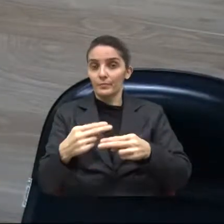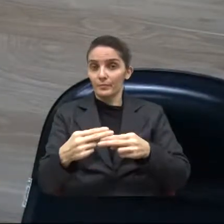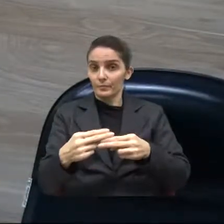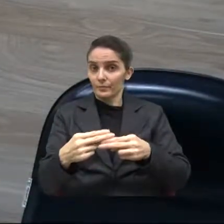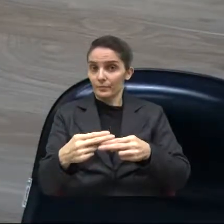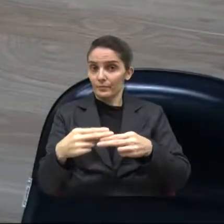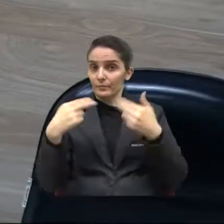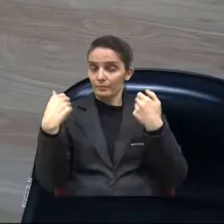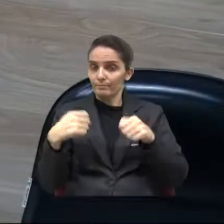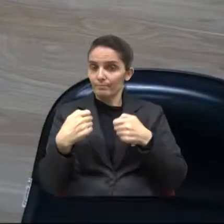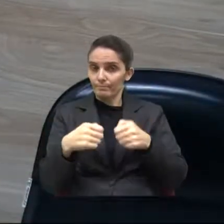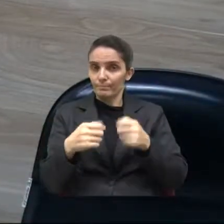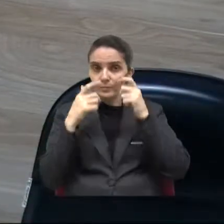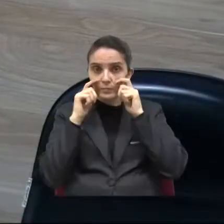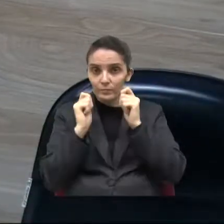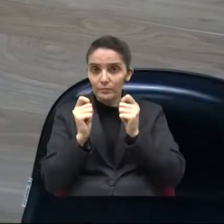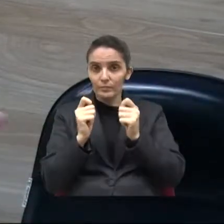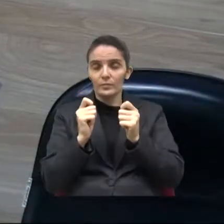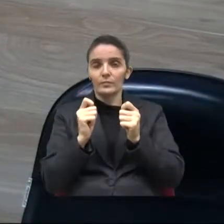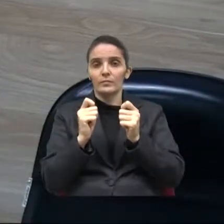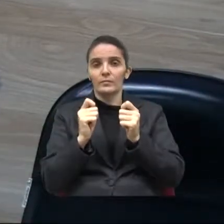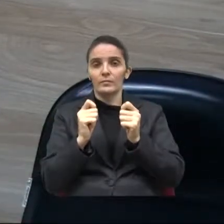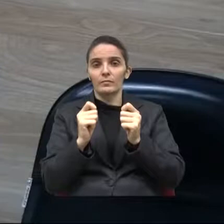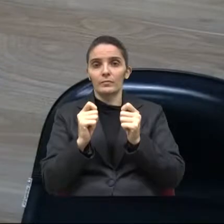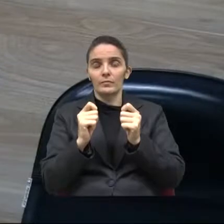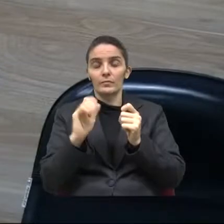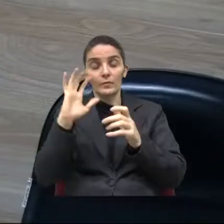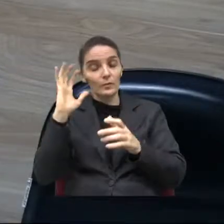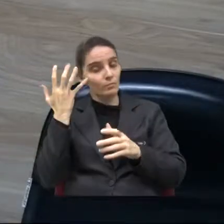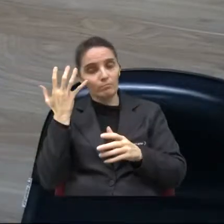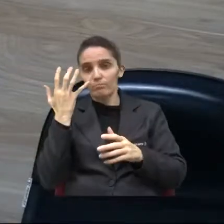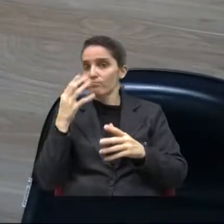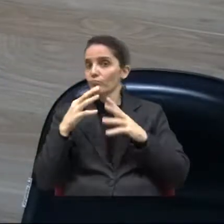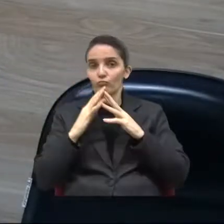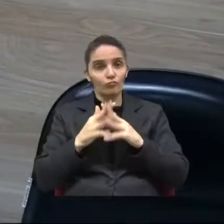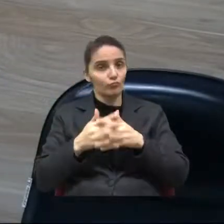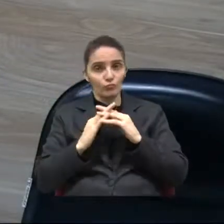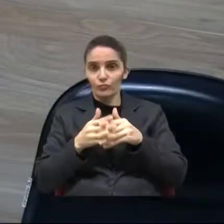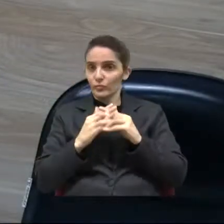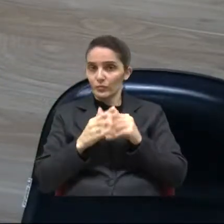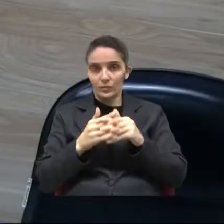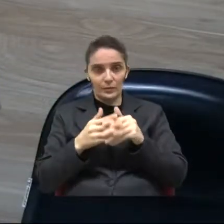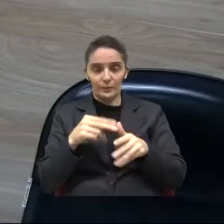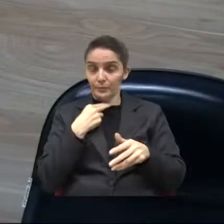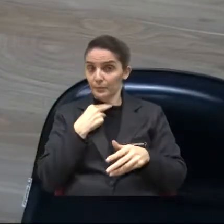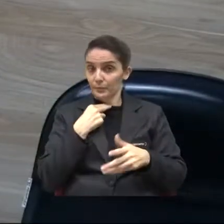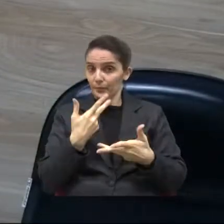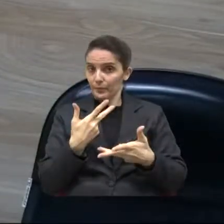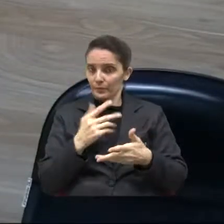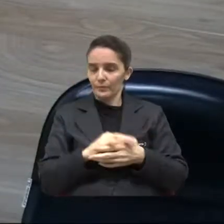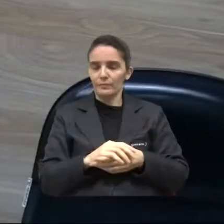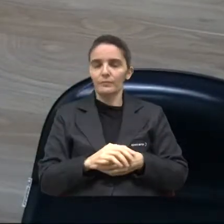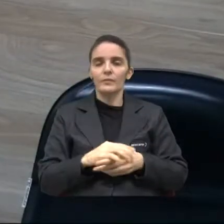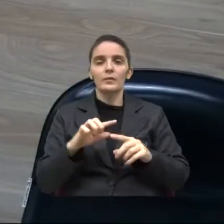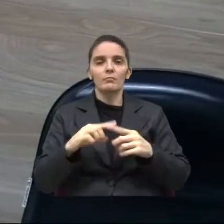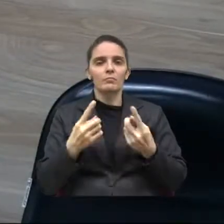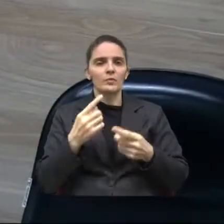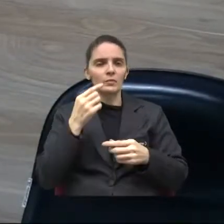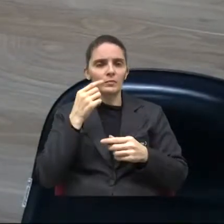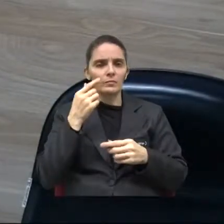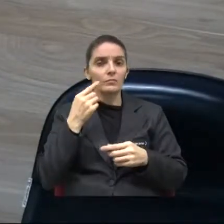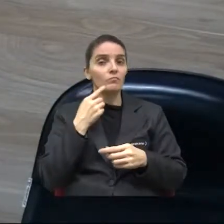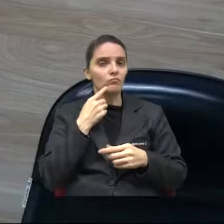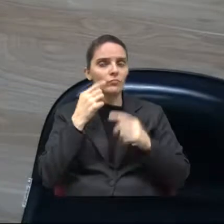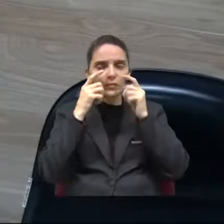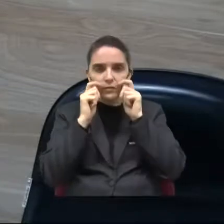acabar gerando alguma confusão no meio desse percurso. Mas tenho certeza que o vereador Cleiton vai ficar